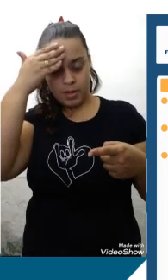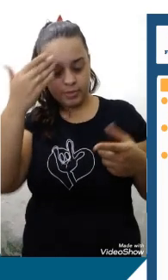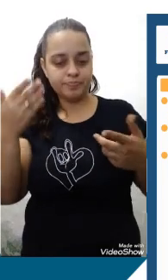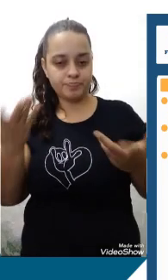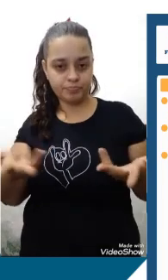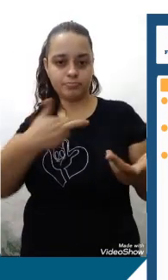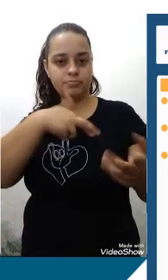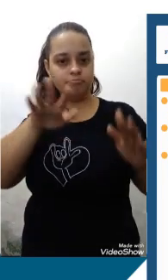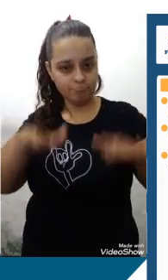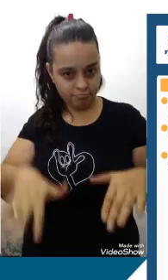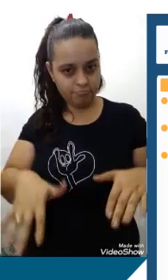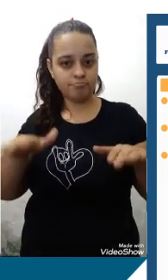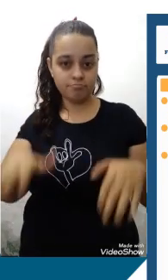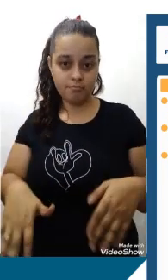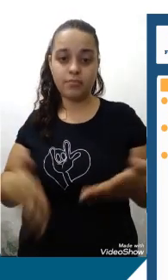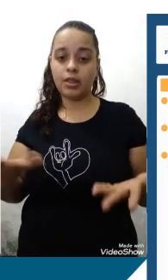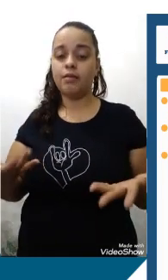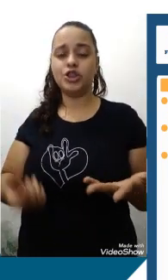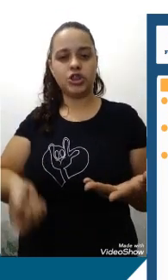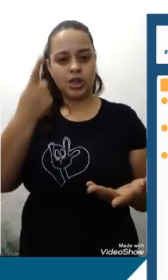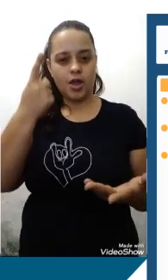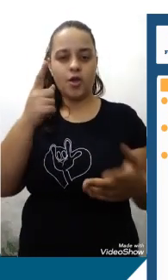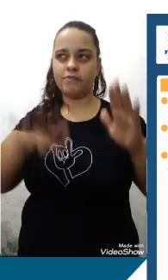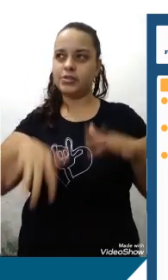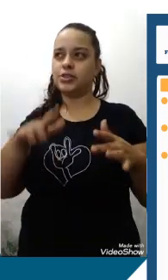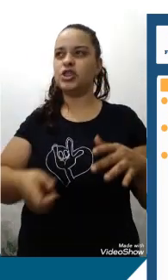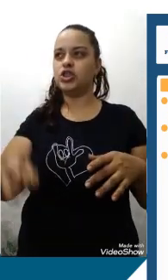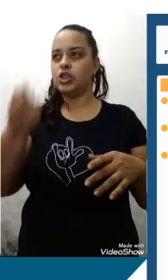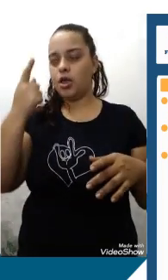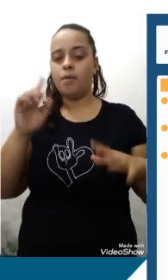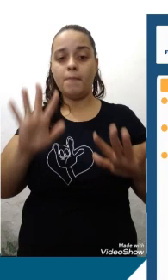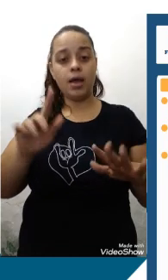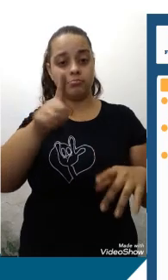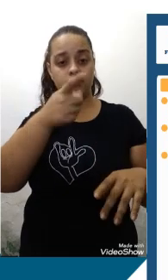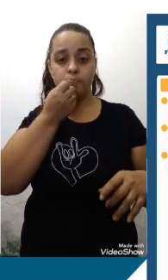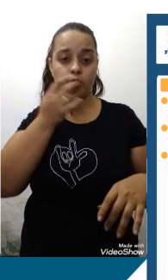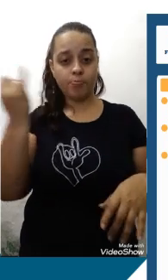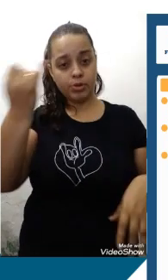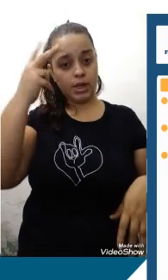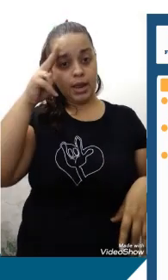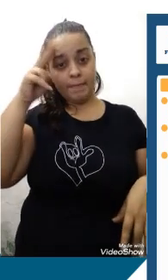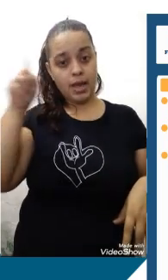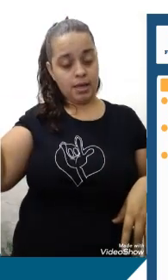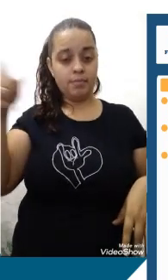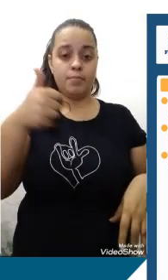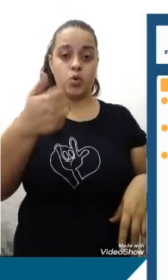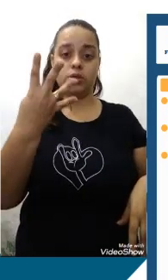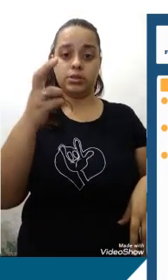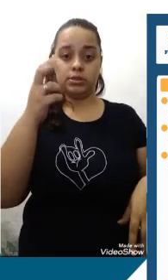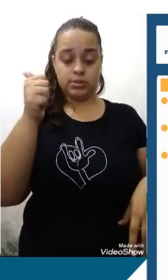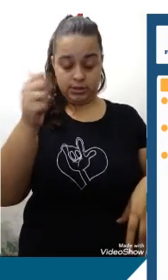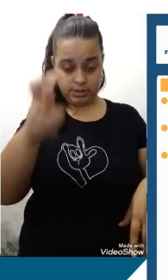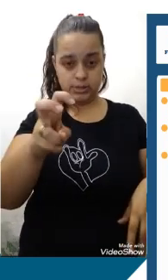guerreiro, violento e religioso talvez soe estranho pra gente, ou pelo menos eu espero que soe, mas a gente tem que lembrar que nesse período, em 1415,